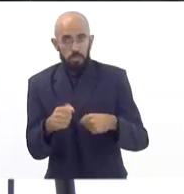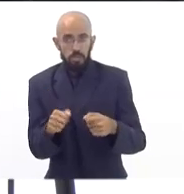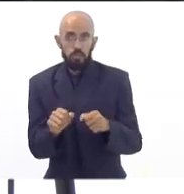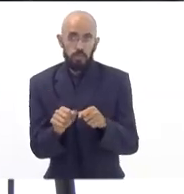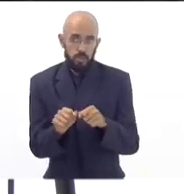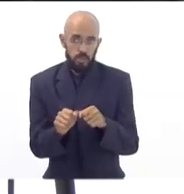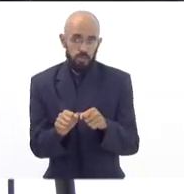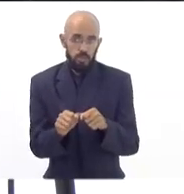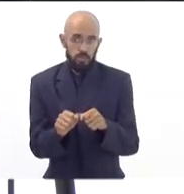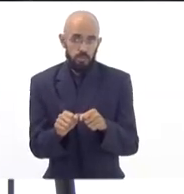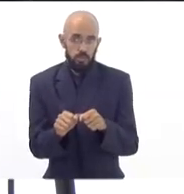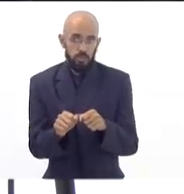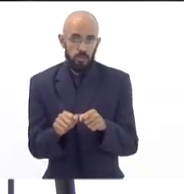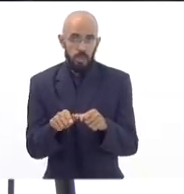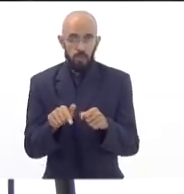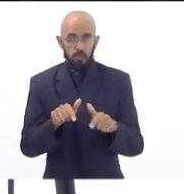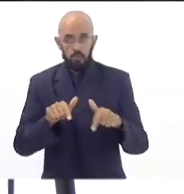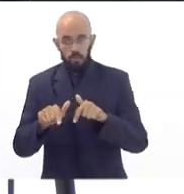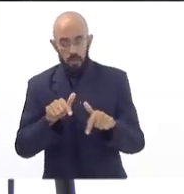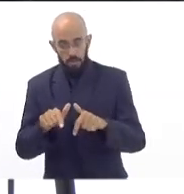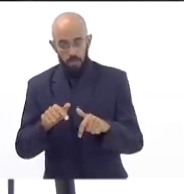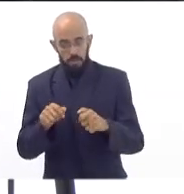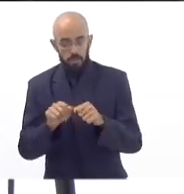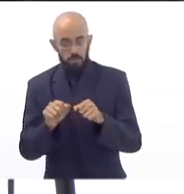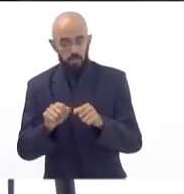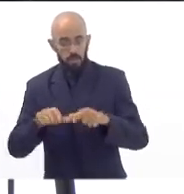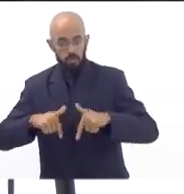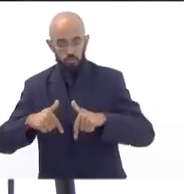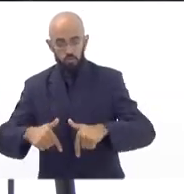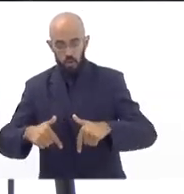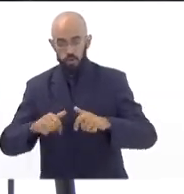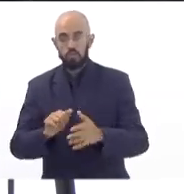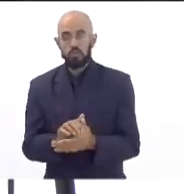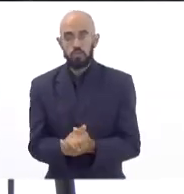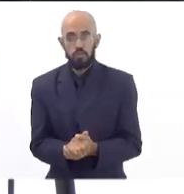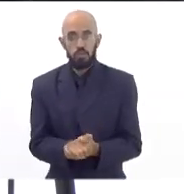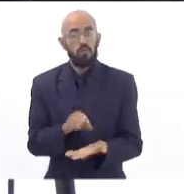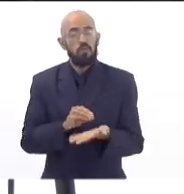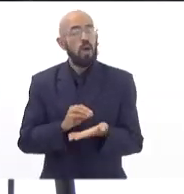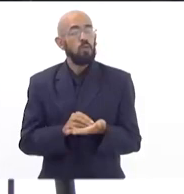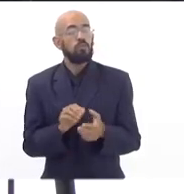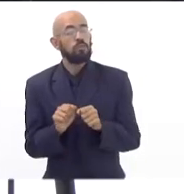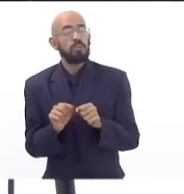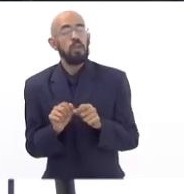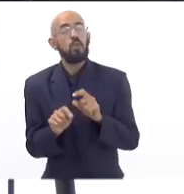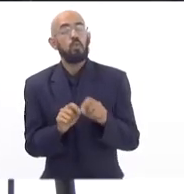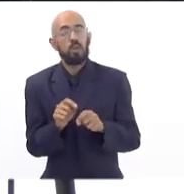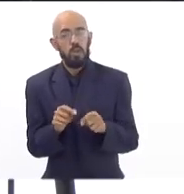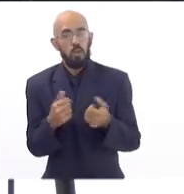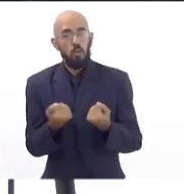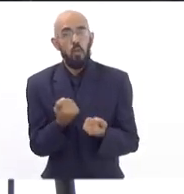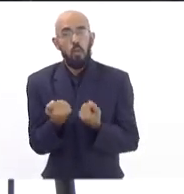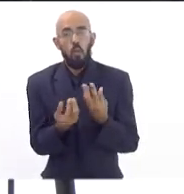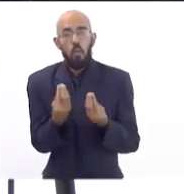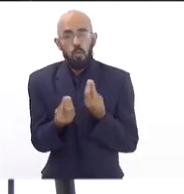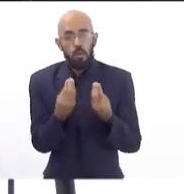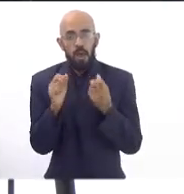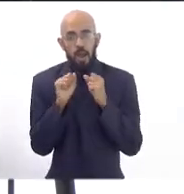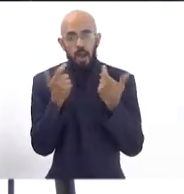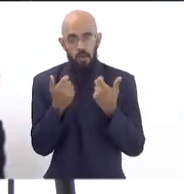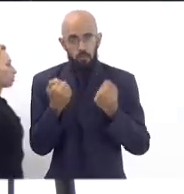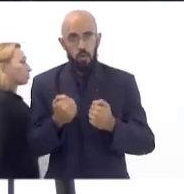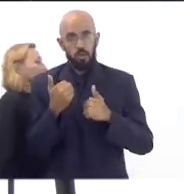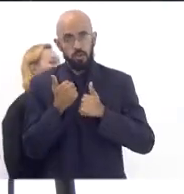enfrentar a trabalhos estão fazendo as fotos para o resultado piorando né então o que que falta fazer como que Assembleia pode ajudar que